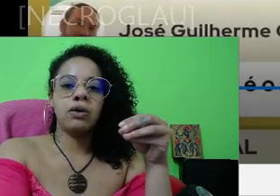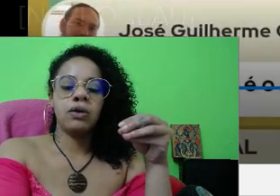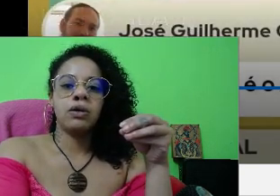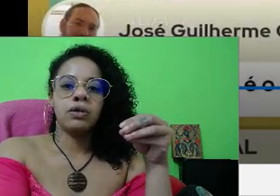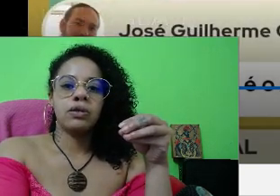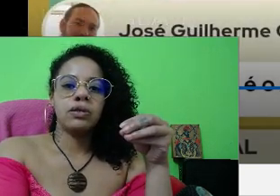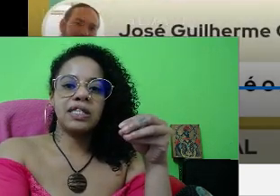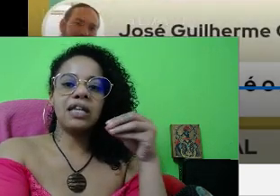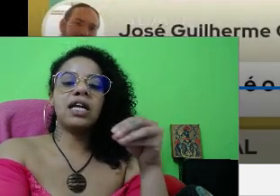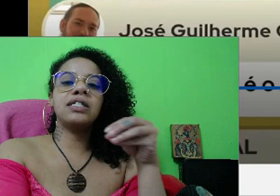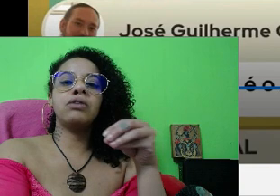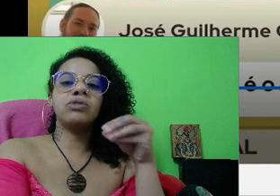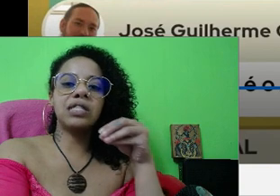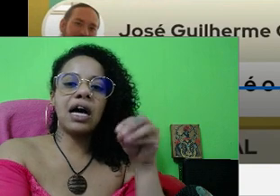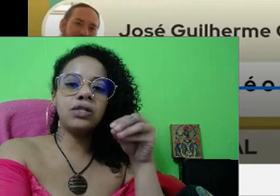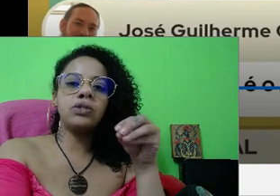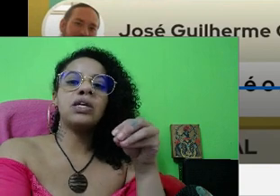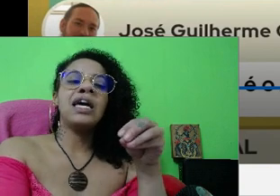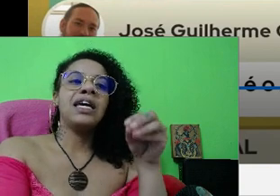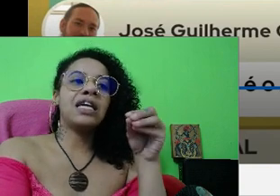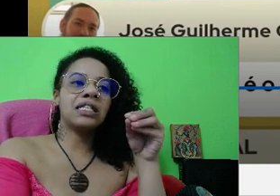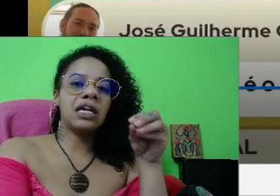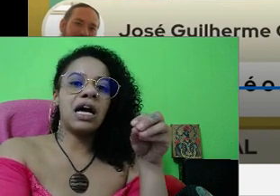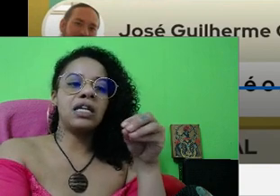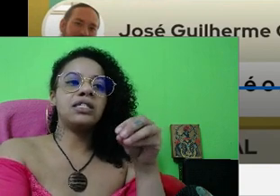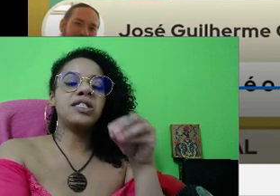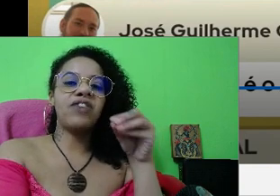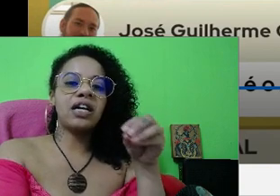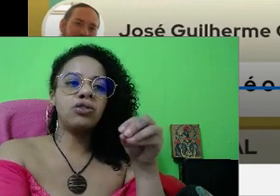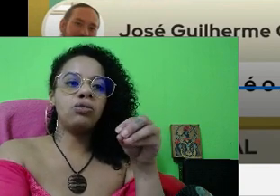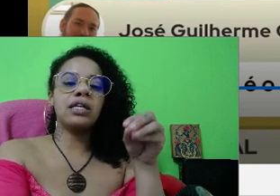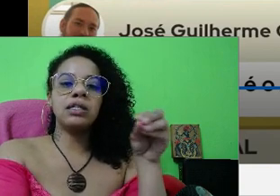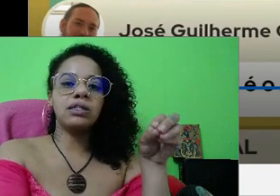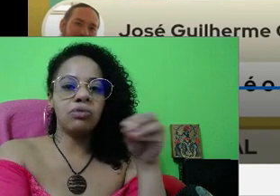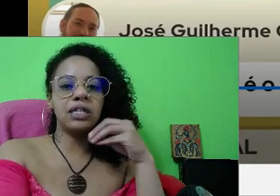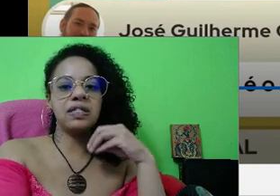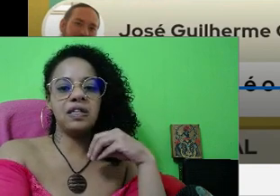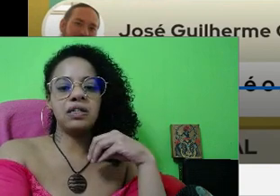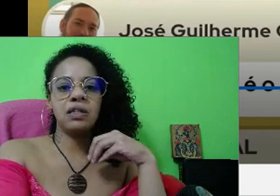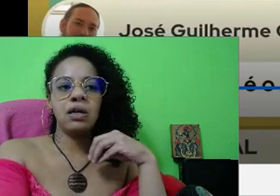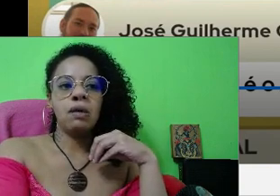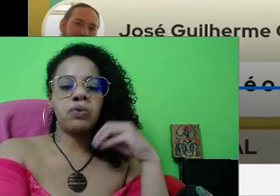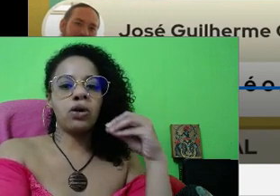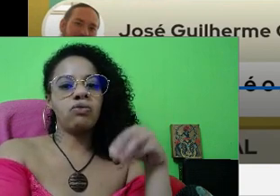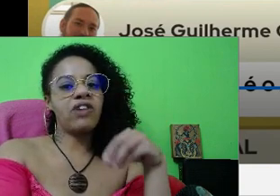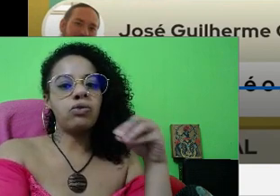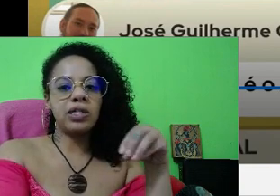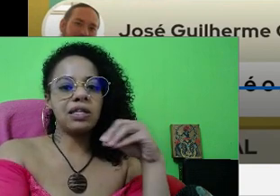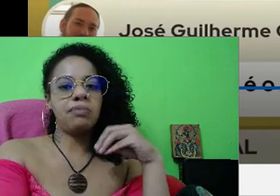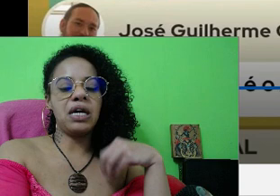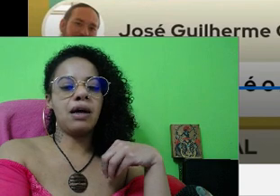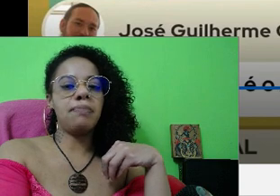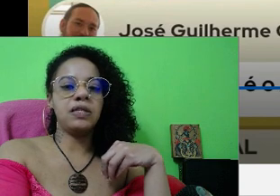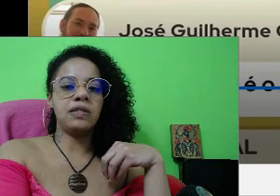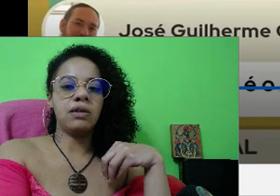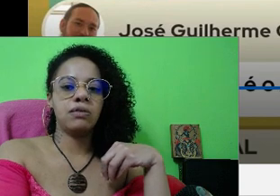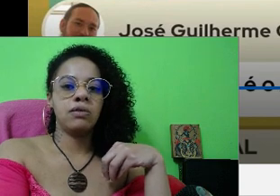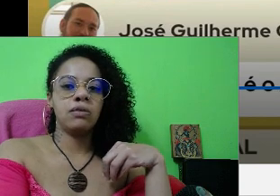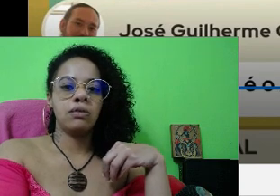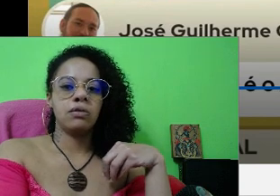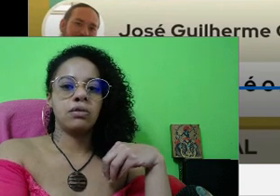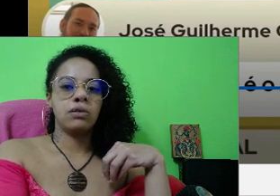forma sem trazer os dados e as análises factuais que são trazidas porque eu não falo coisa da minha